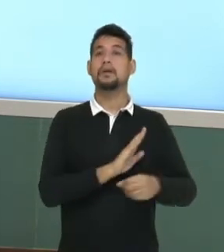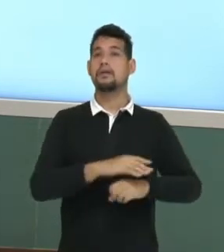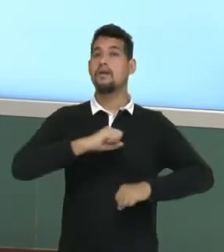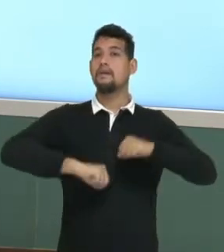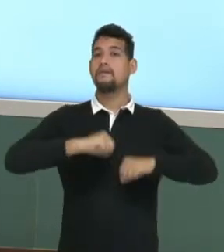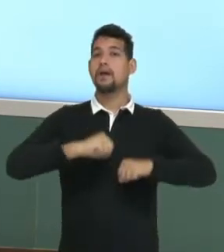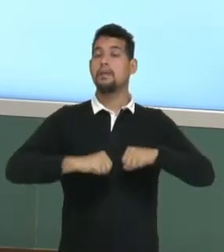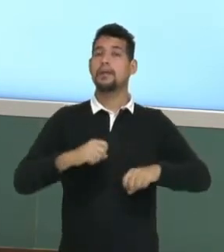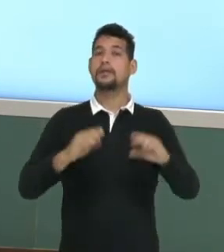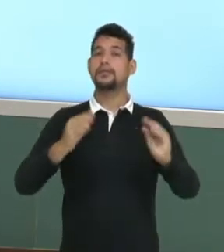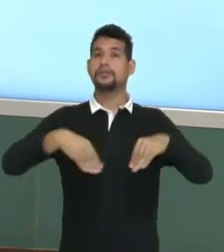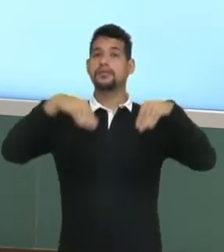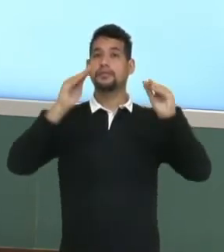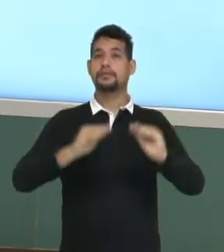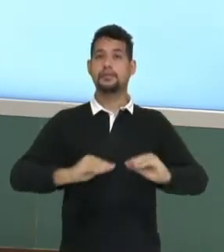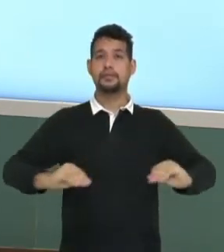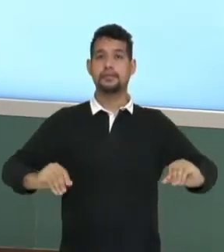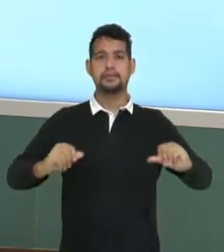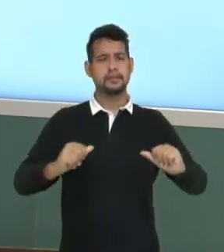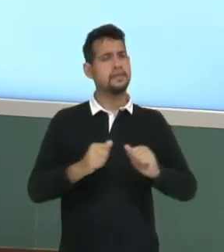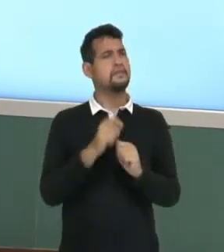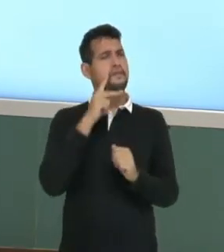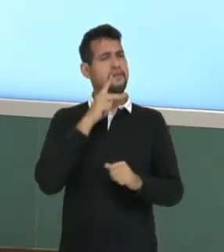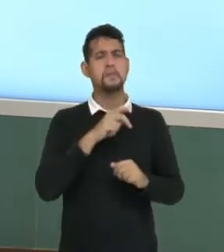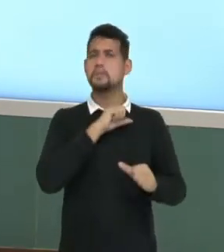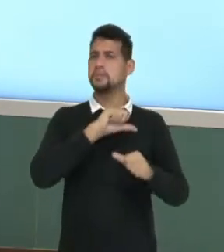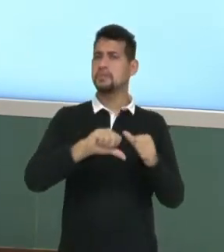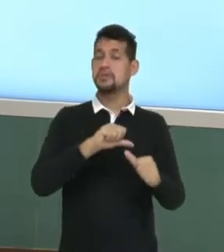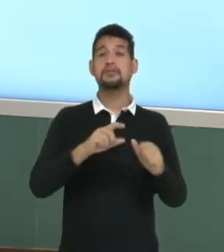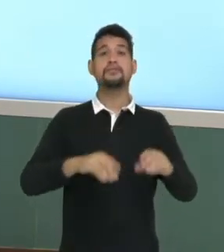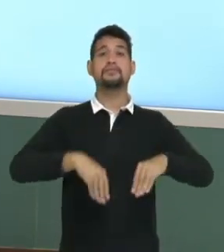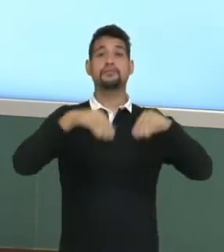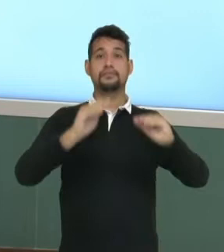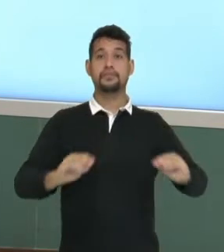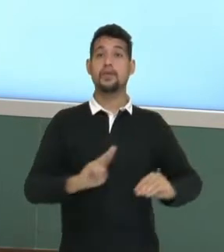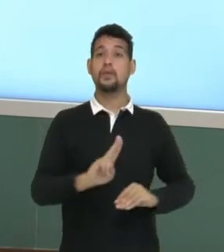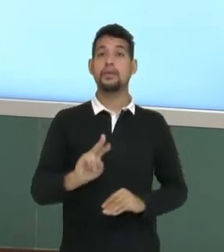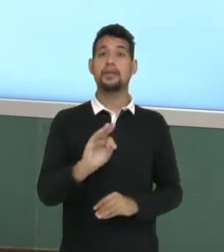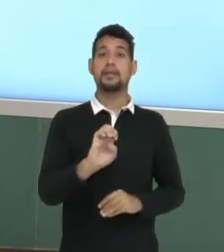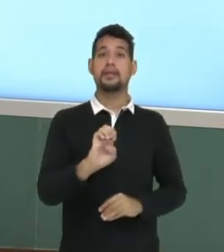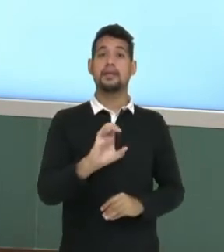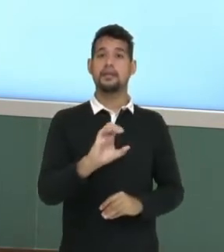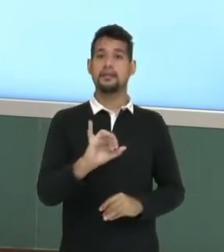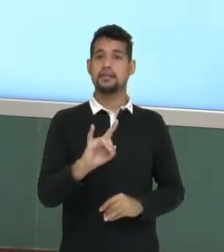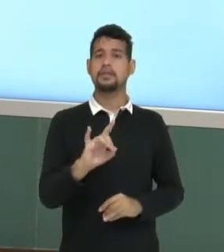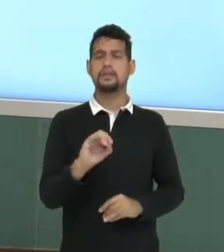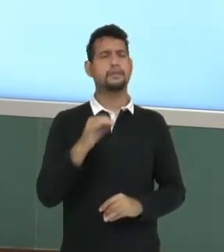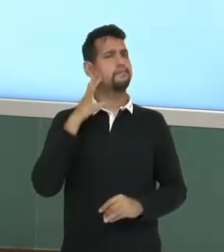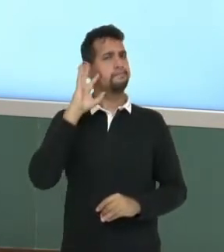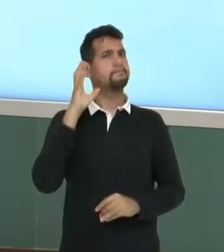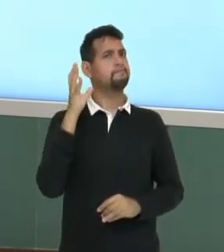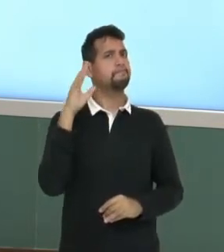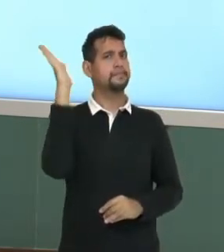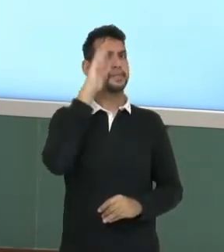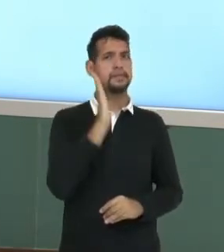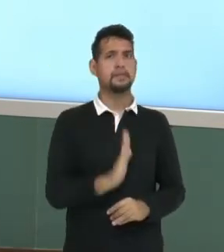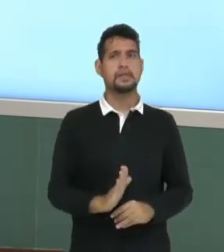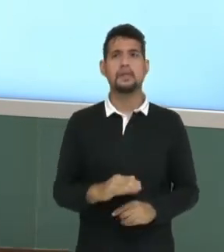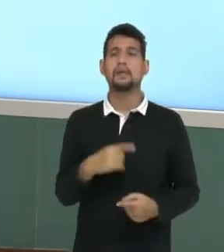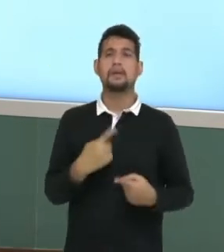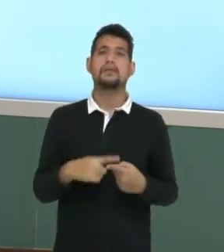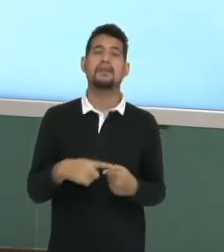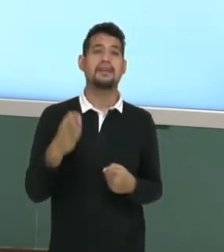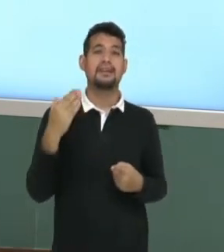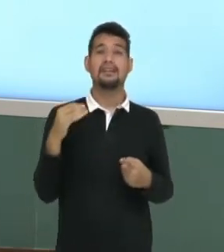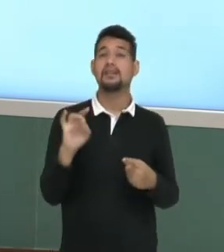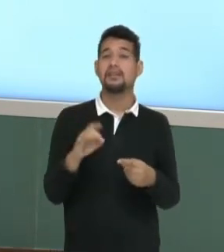aí que importante mudança, né? É uma modernização econômica que está acontecendo no Brasil, que vai deixando de ser